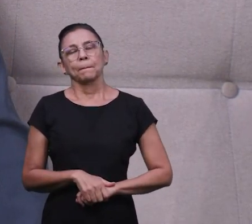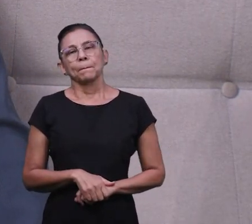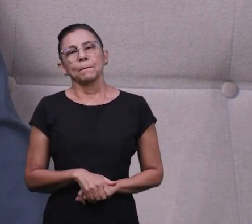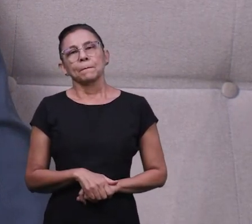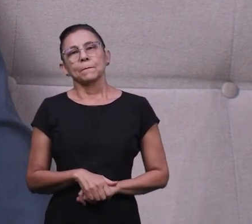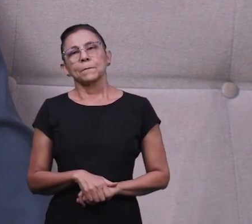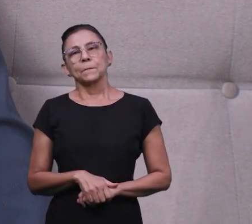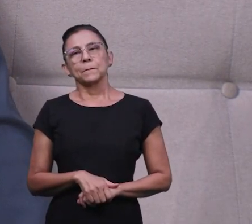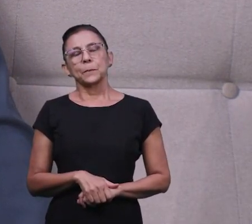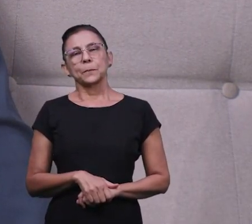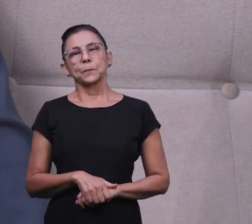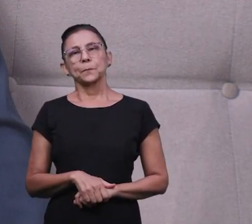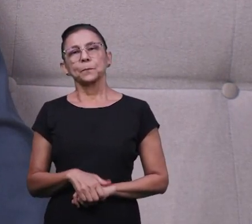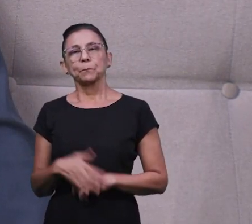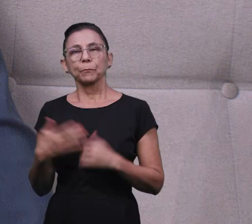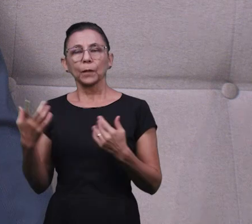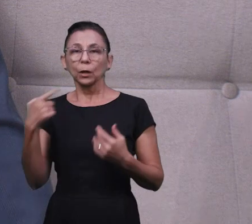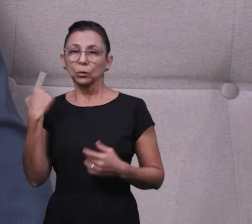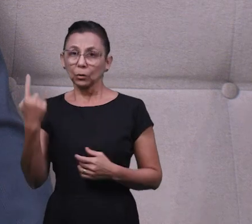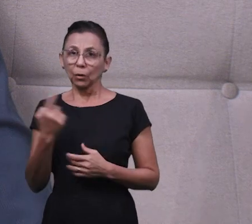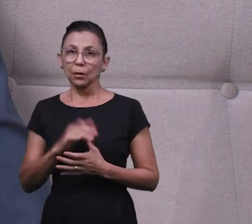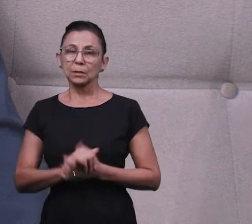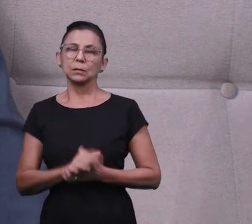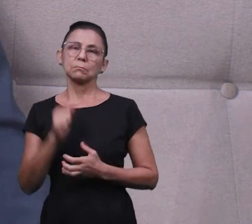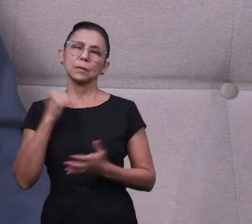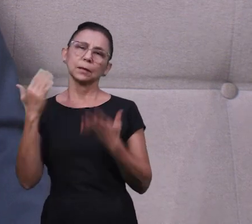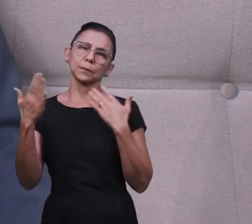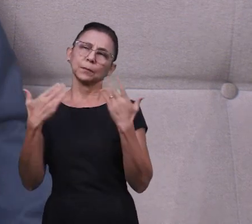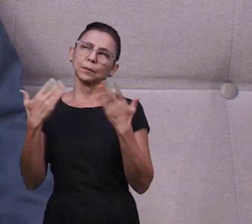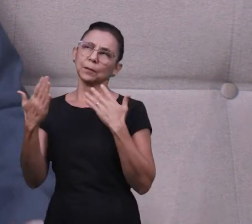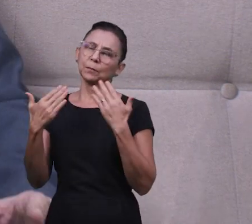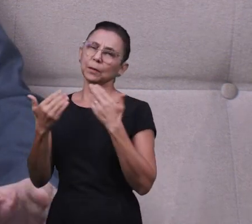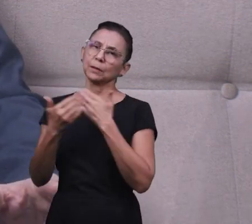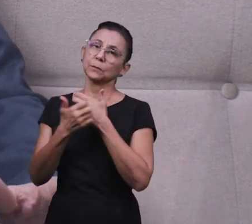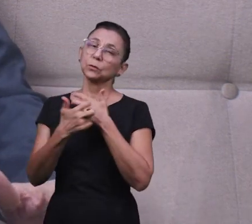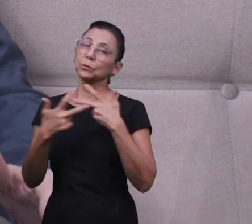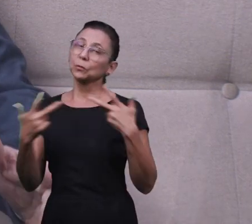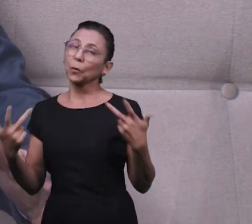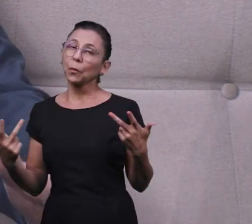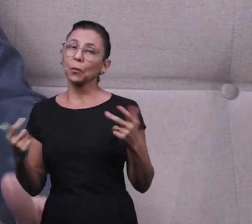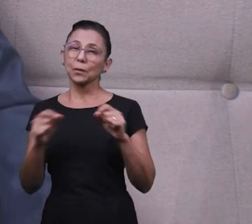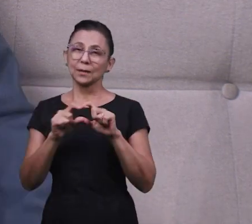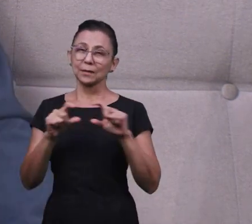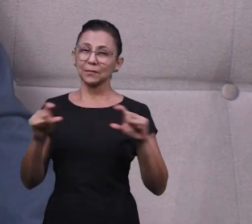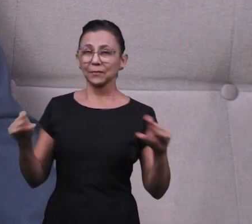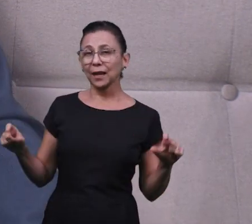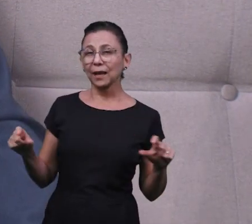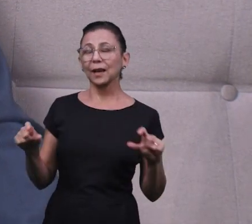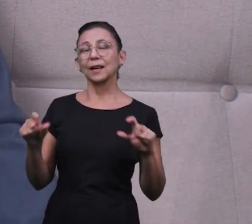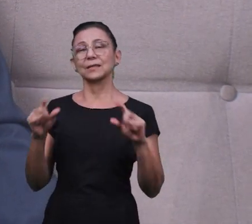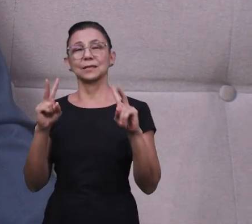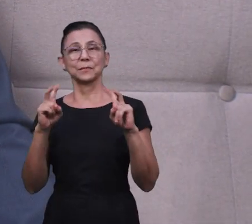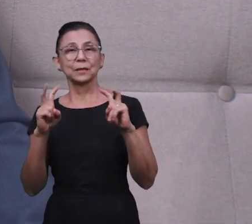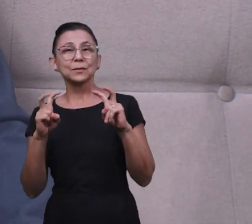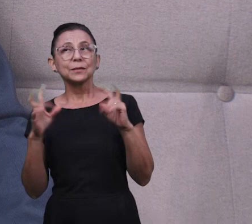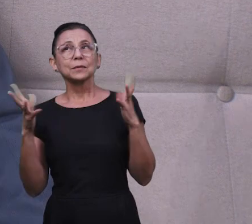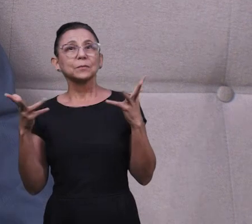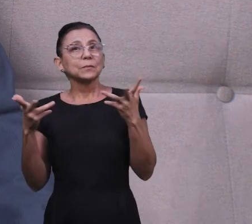estamos falando, conversando aqui de coisas, de expressões gloriosas,